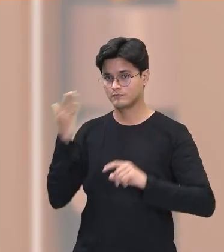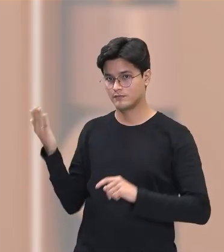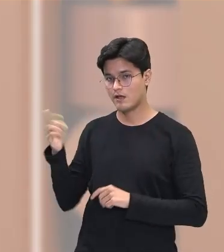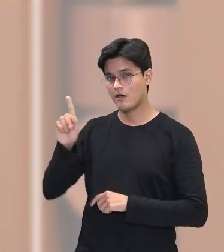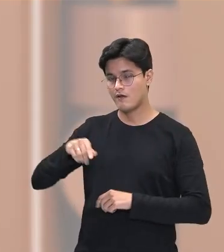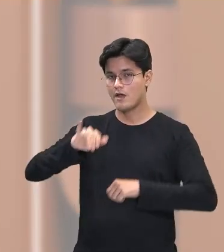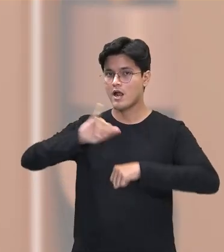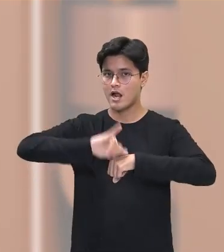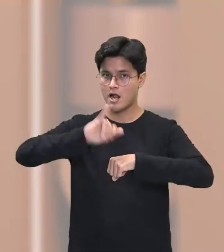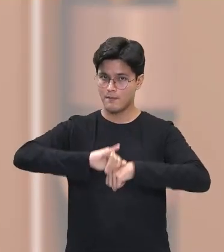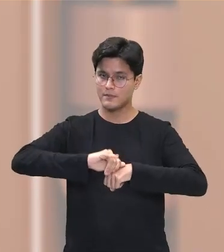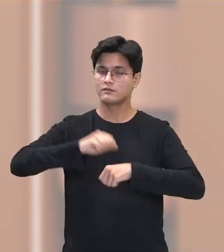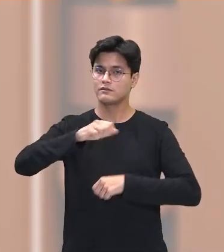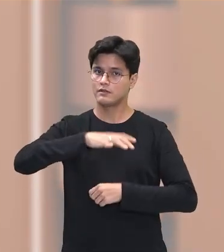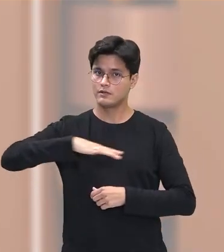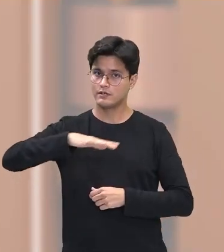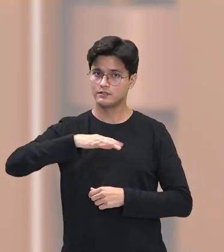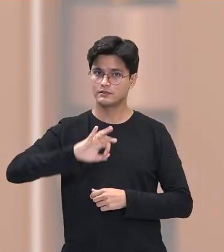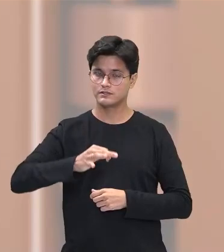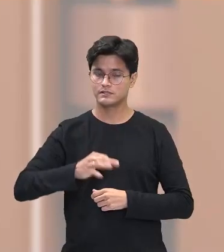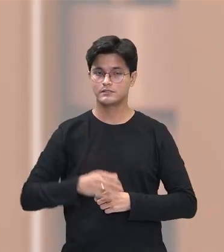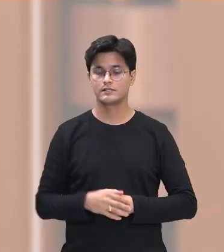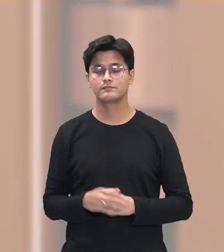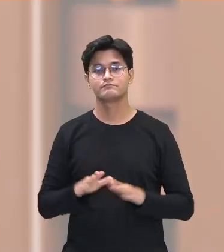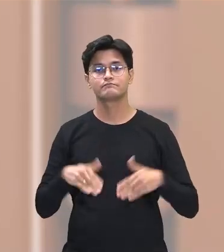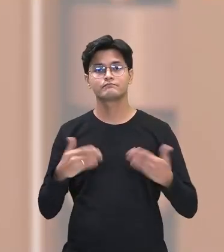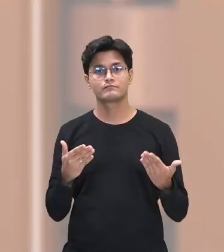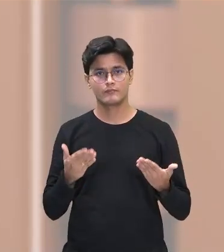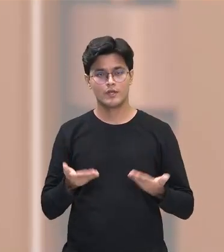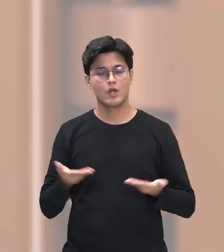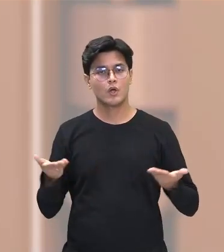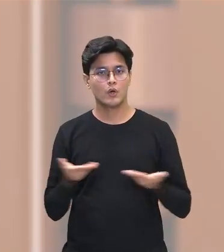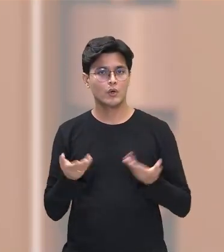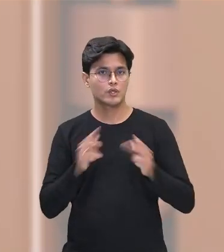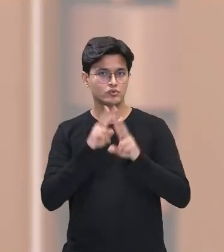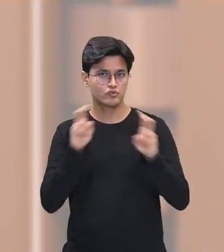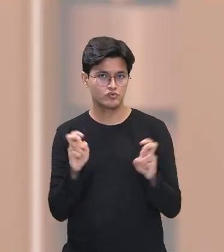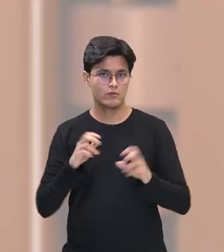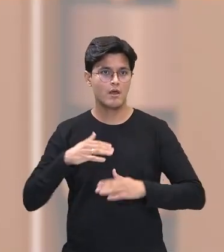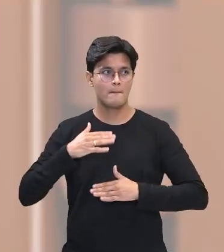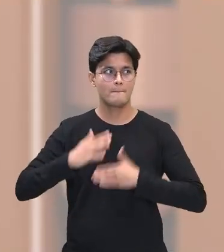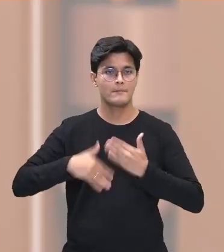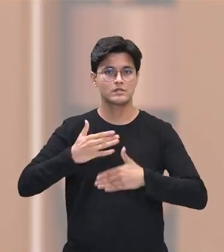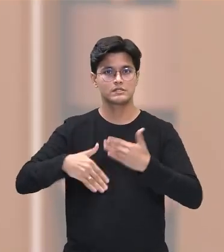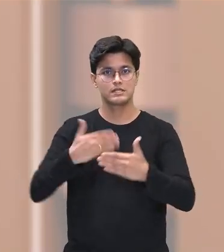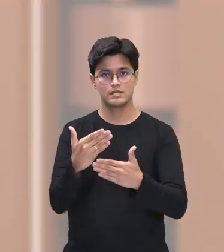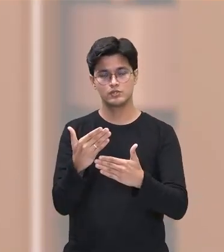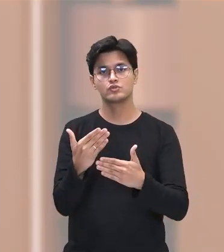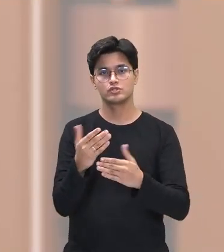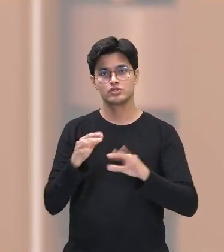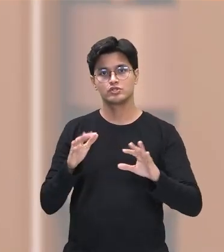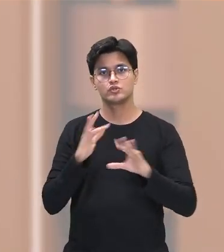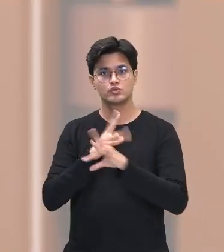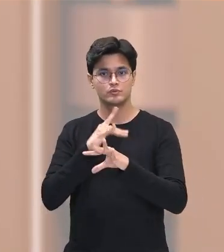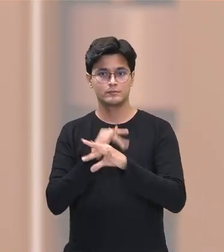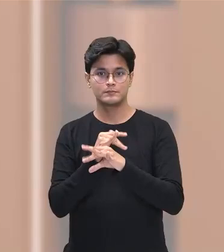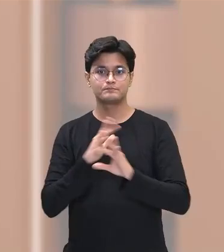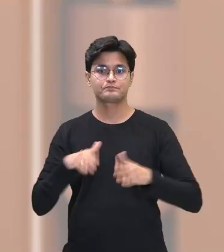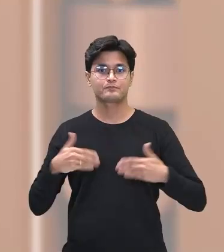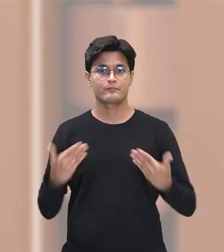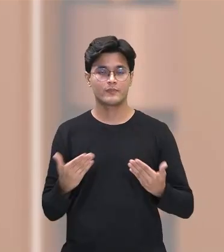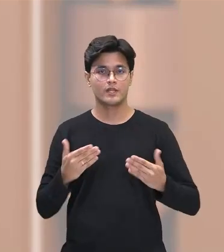E aí a gente segue, né, falando sobre o processo de urbanização. Então, o processo